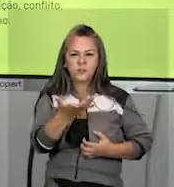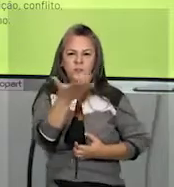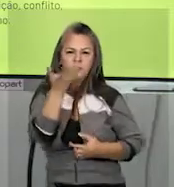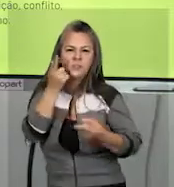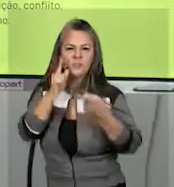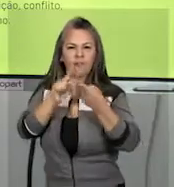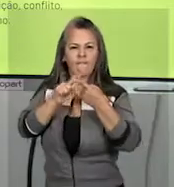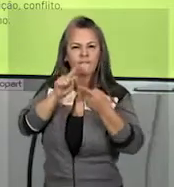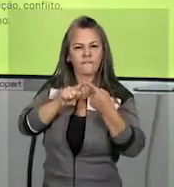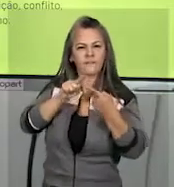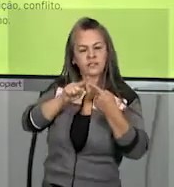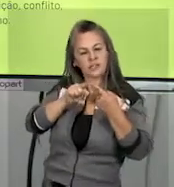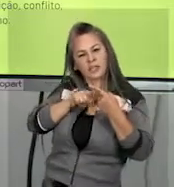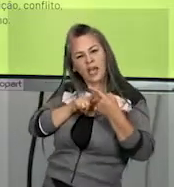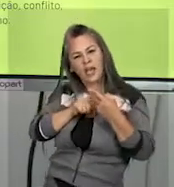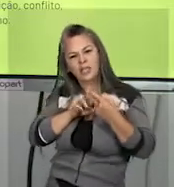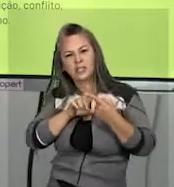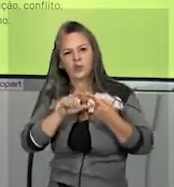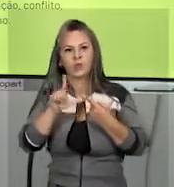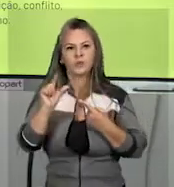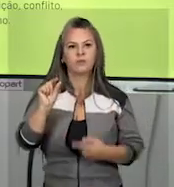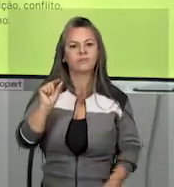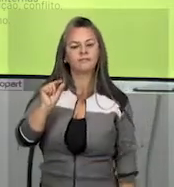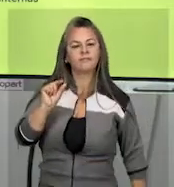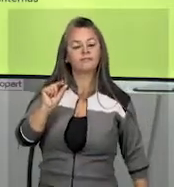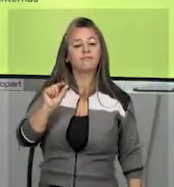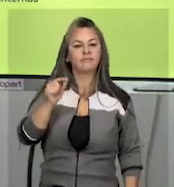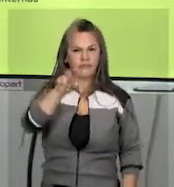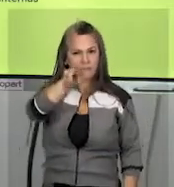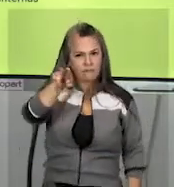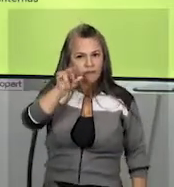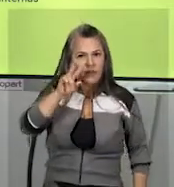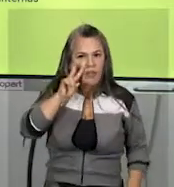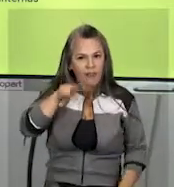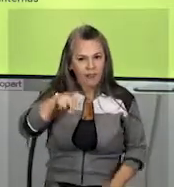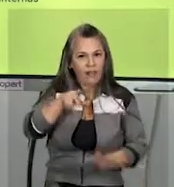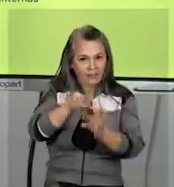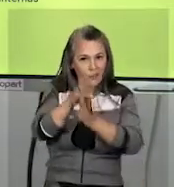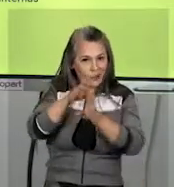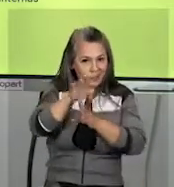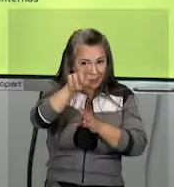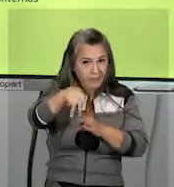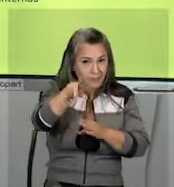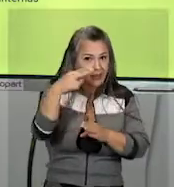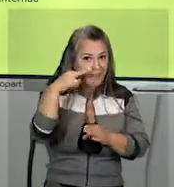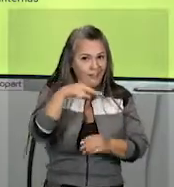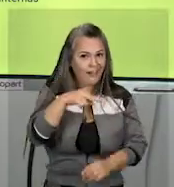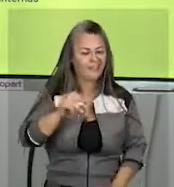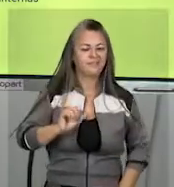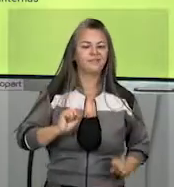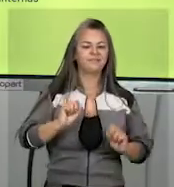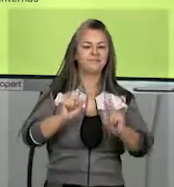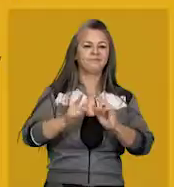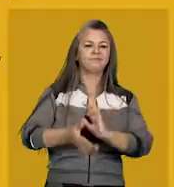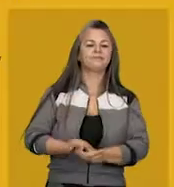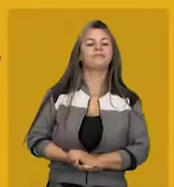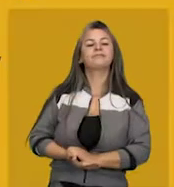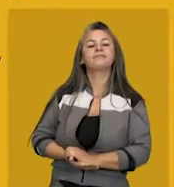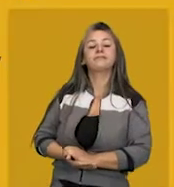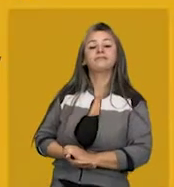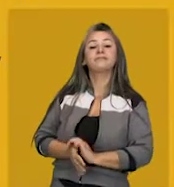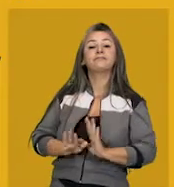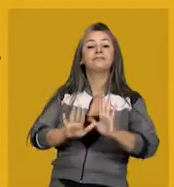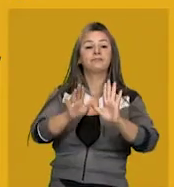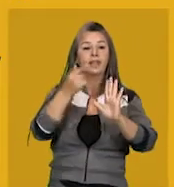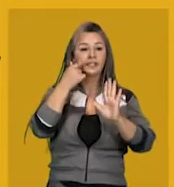ok? Lê depois, um dia. A estrutura do gênero dramático, qual é? Tem